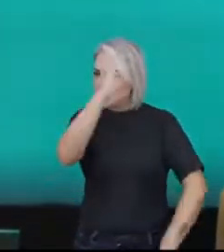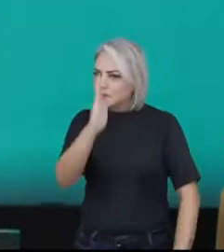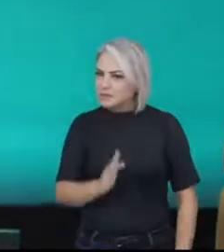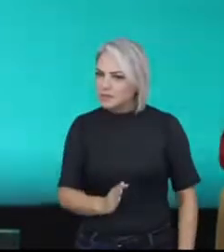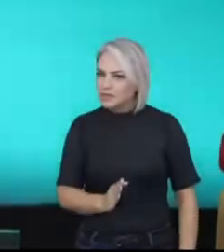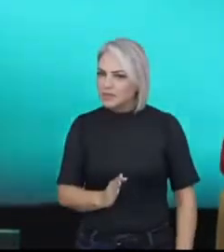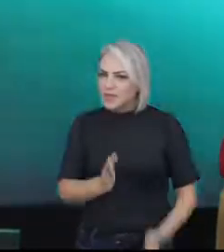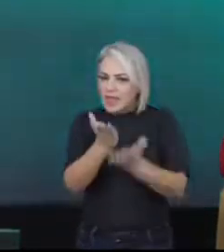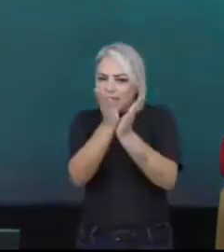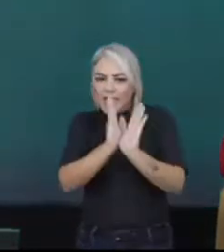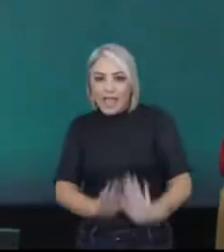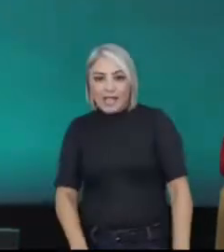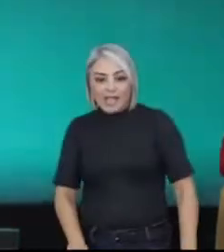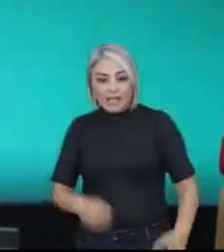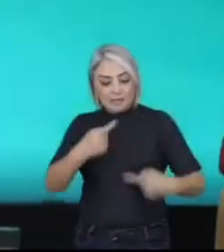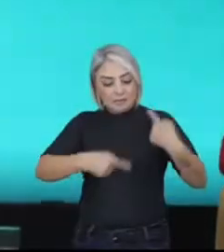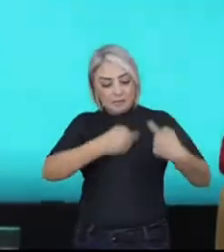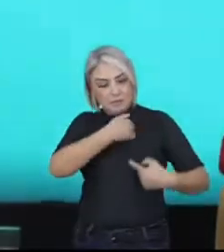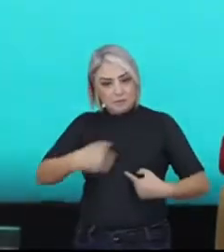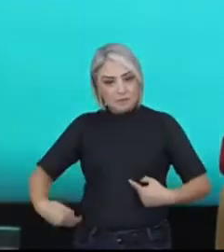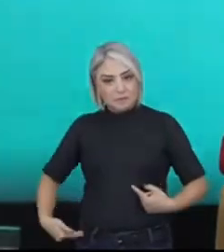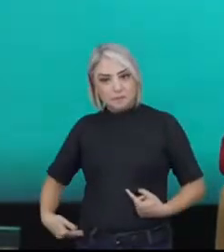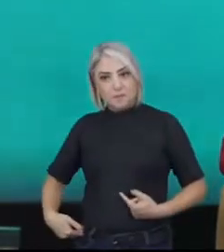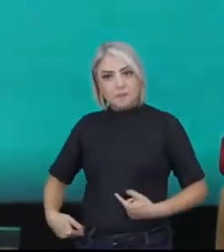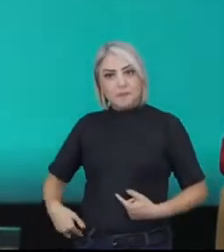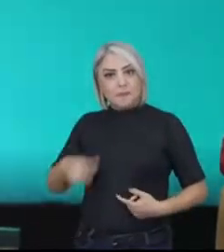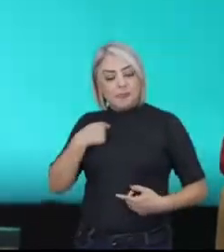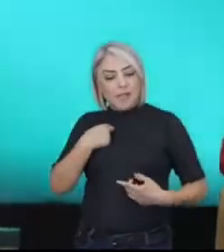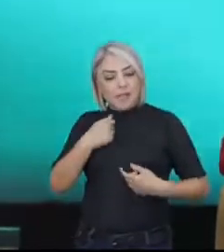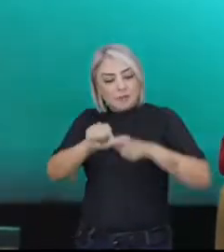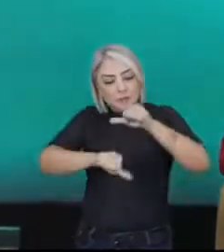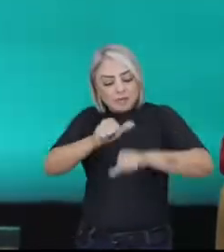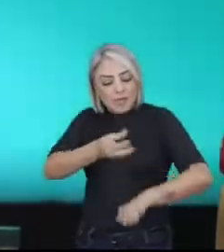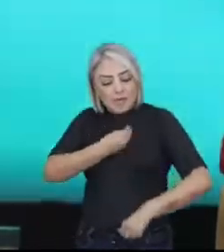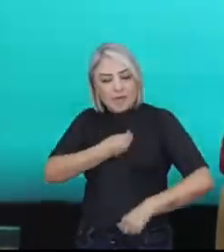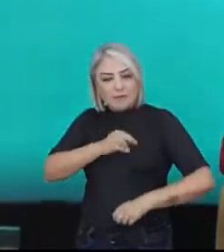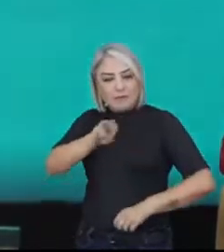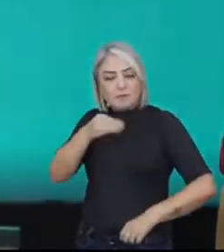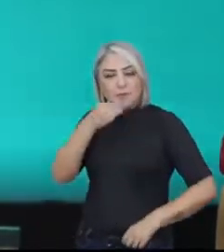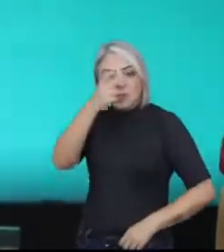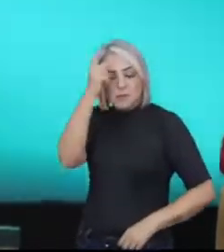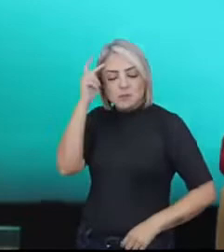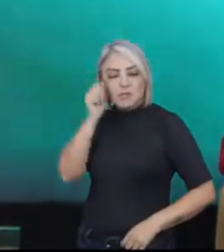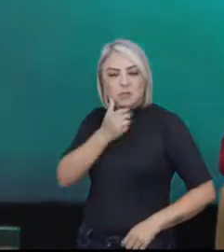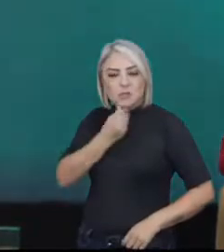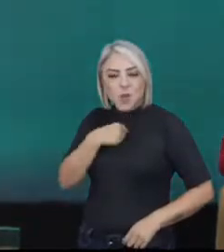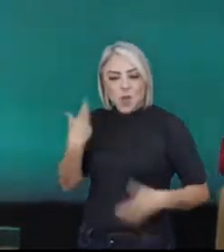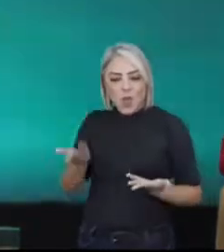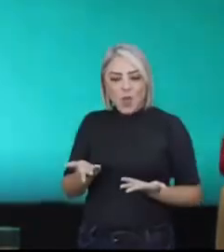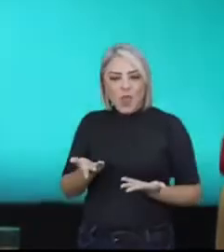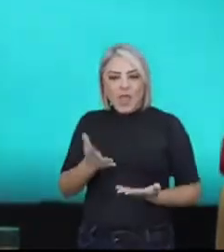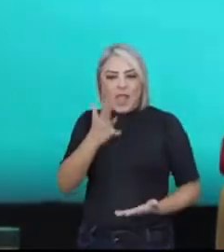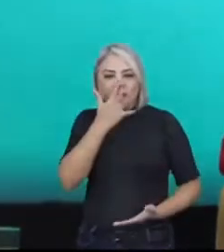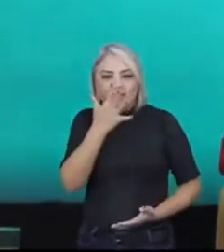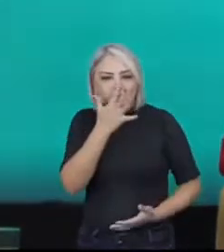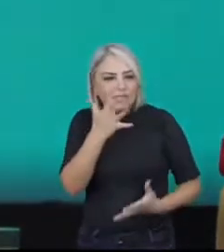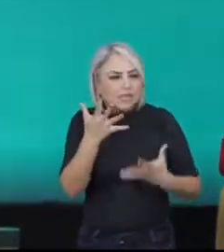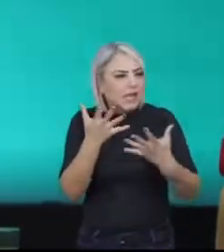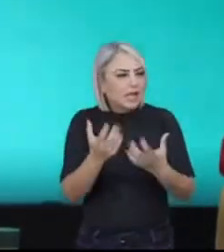políticas públicas que mudaram a vida de milhões de brasileiros e brasileiras e que eram admiradas e adotadas pelo mundo